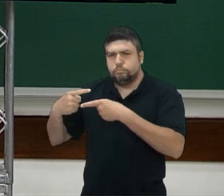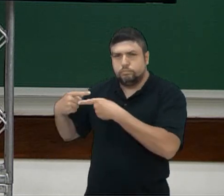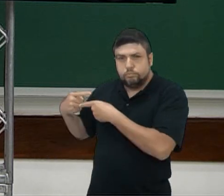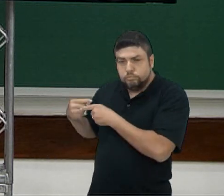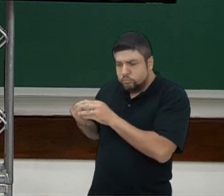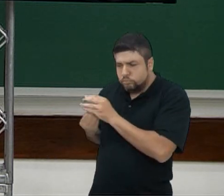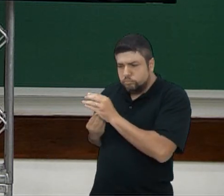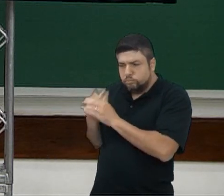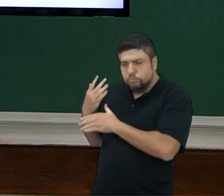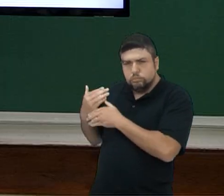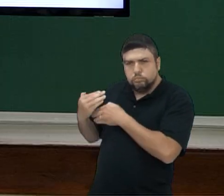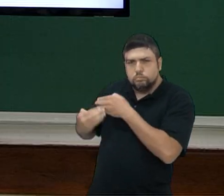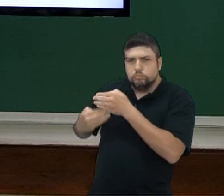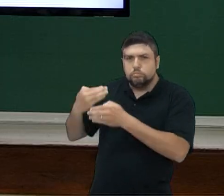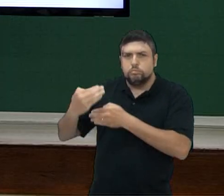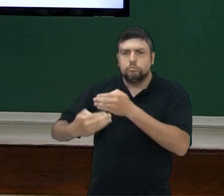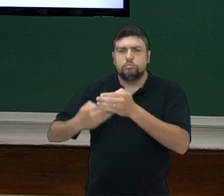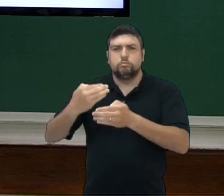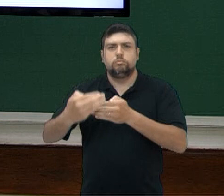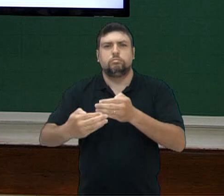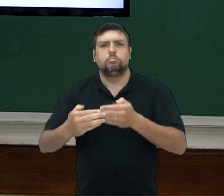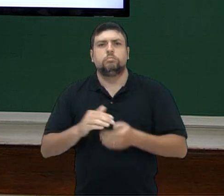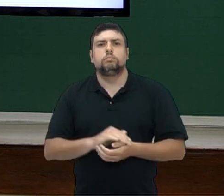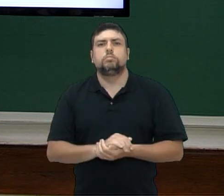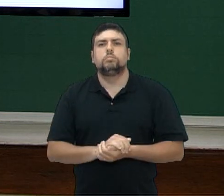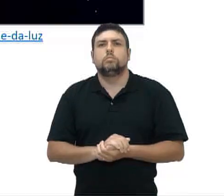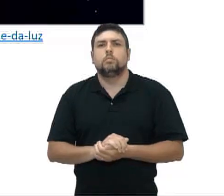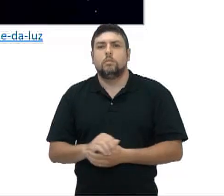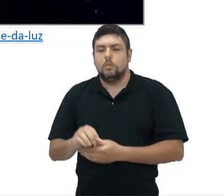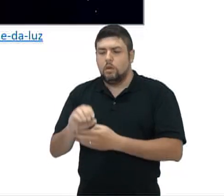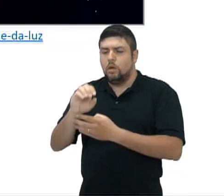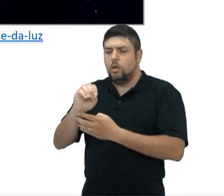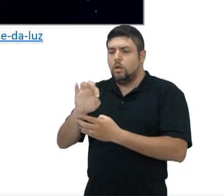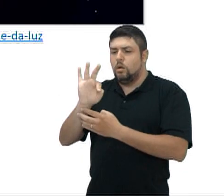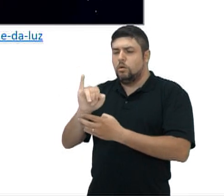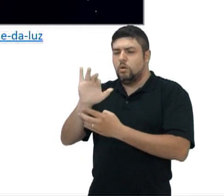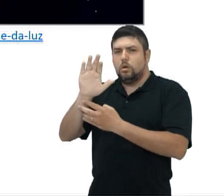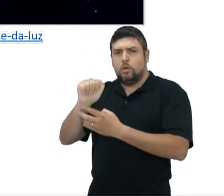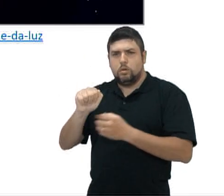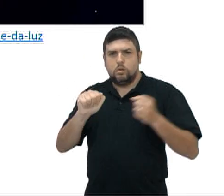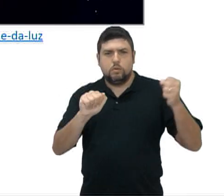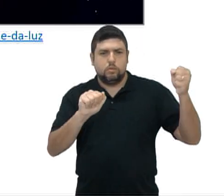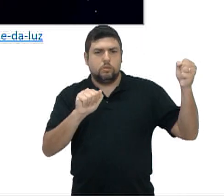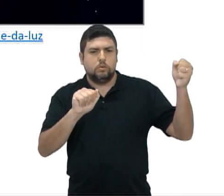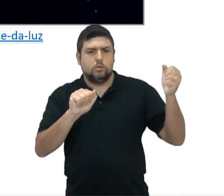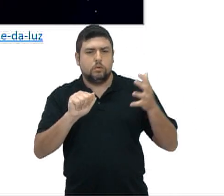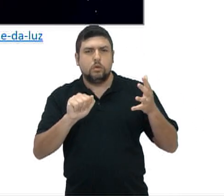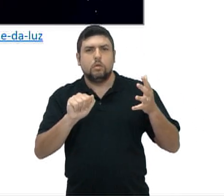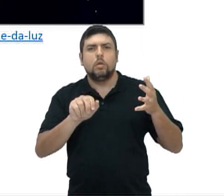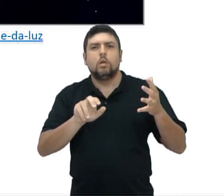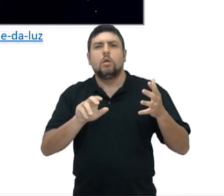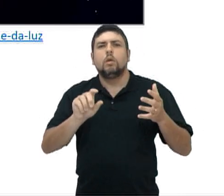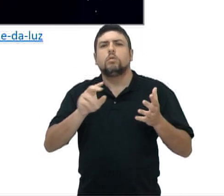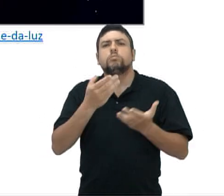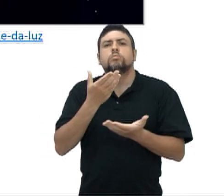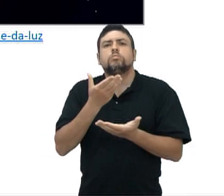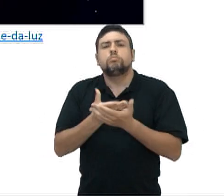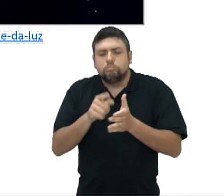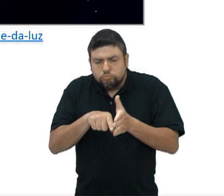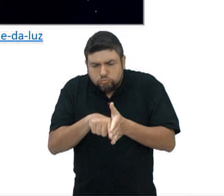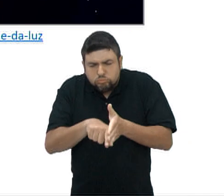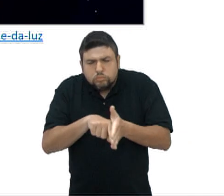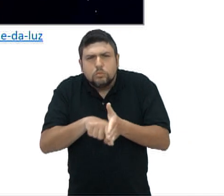me acompanhe aqui na tela. A óptica é a parte da física que estuda fenômenos que envolvem a